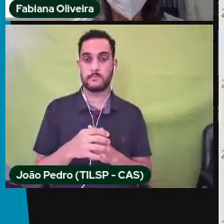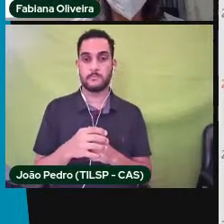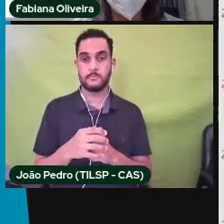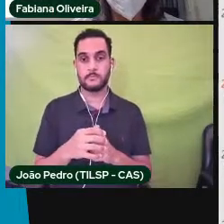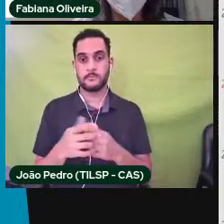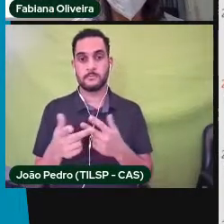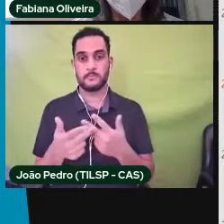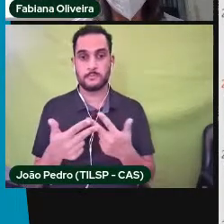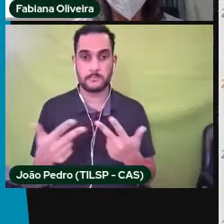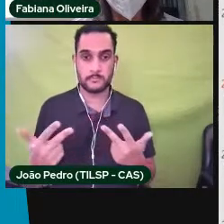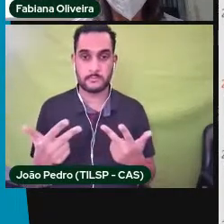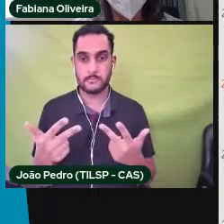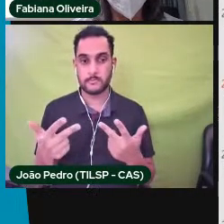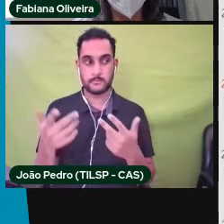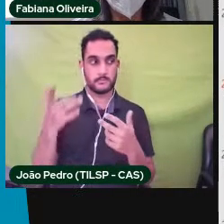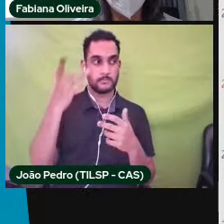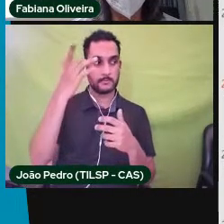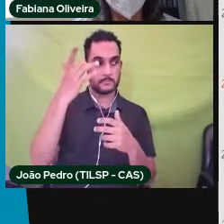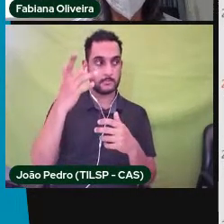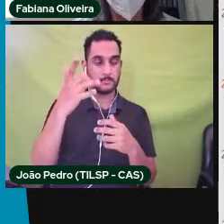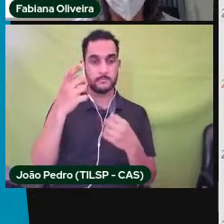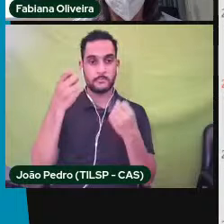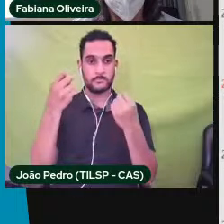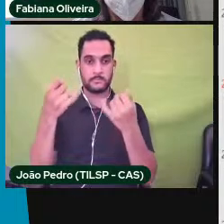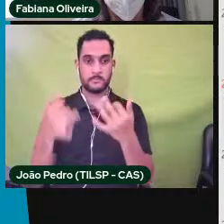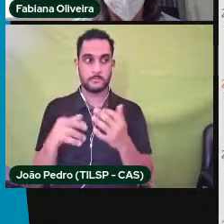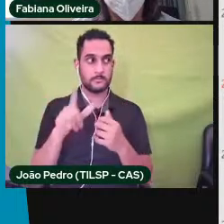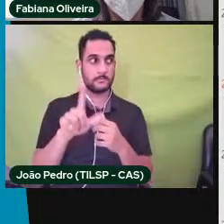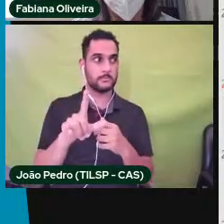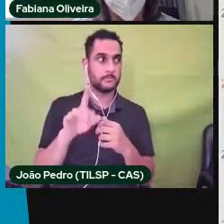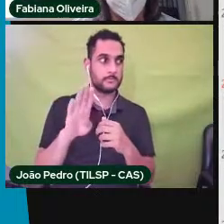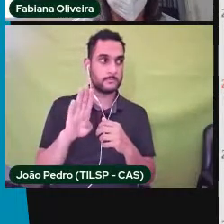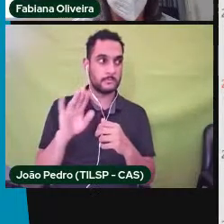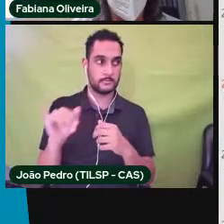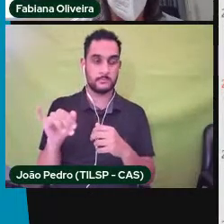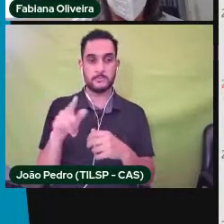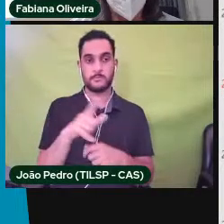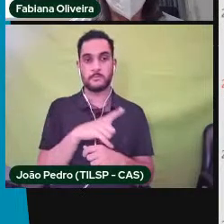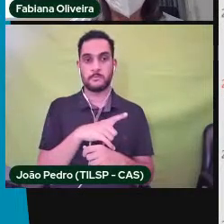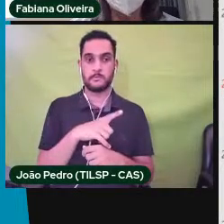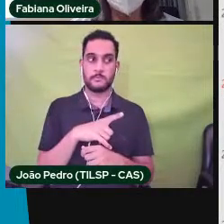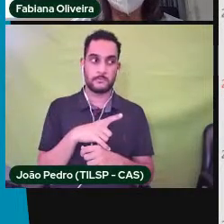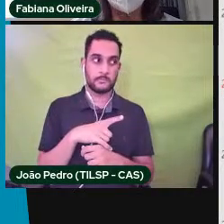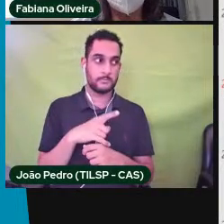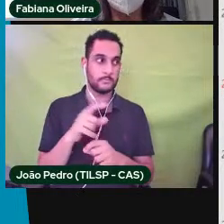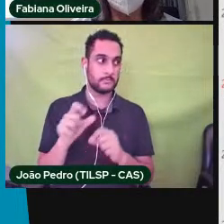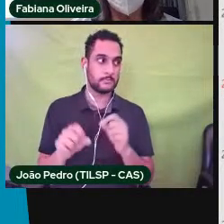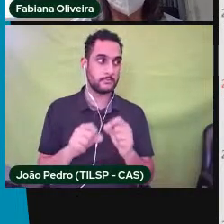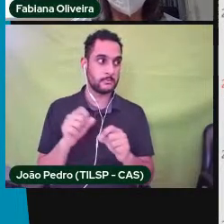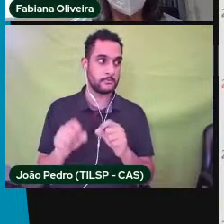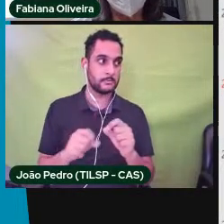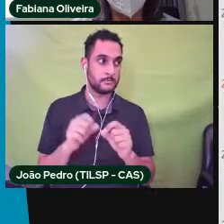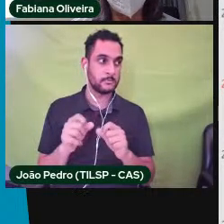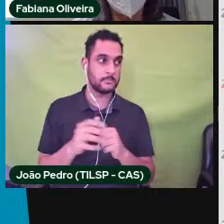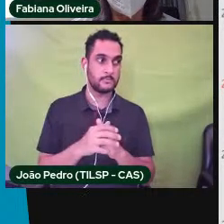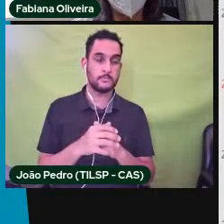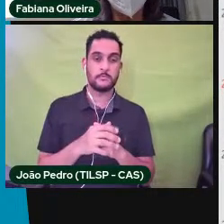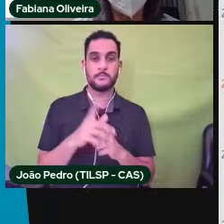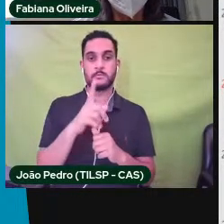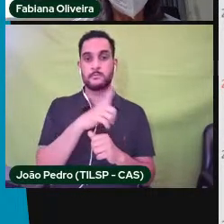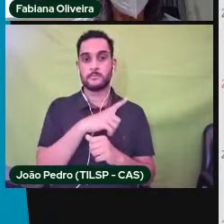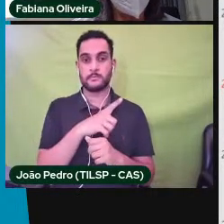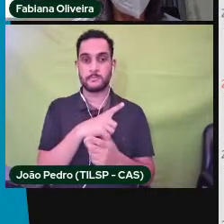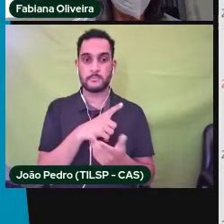pela LBI, eu digo facilidade do ponto de vista da aquisição, é com relação ao crédito